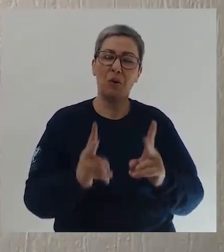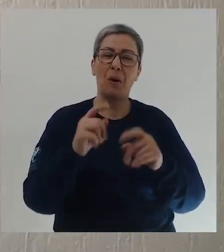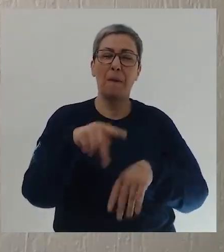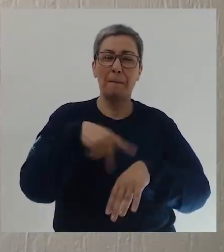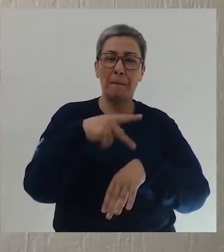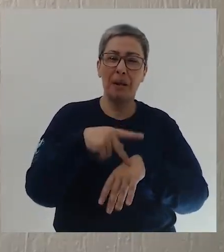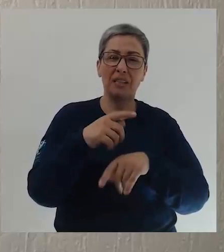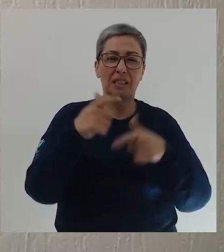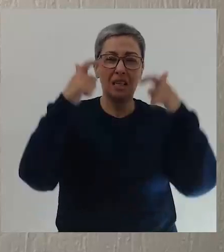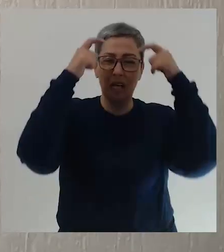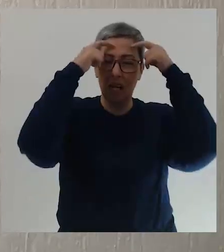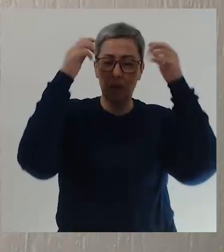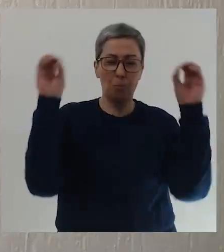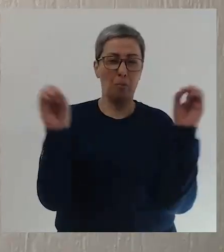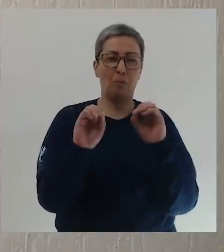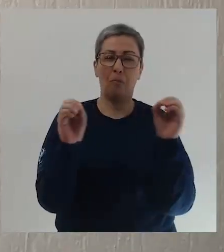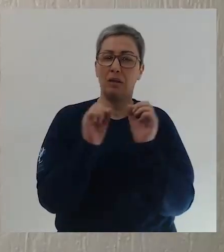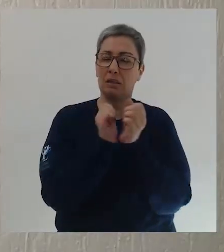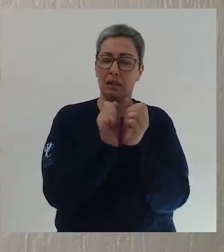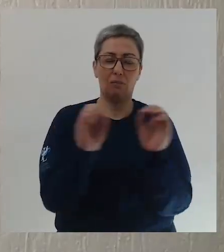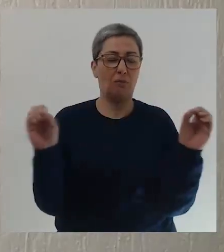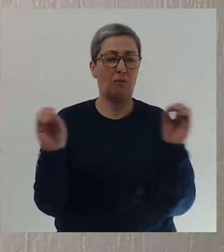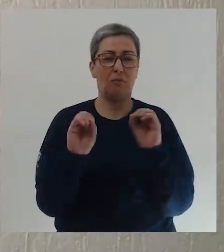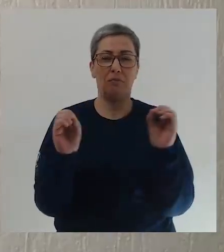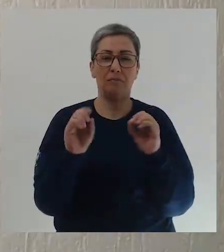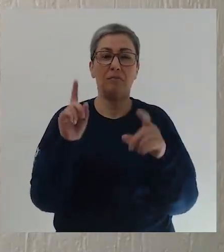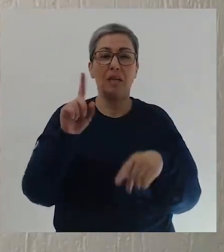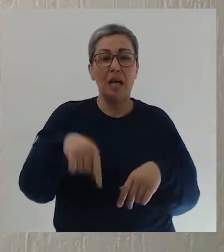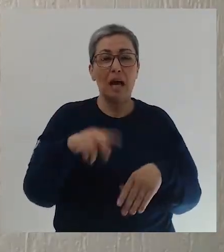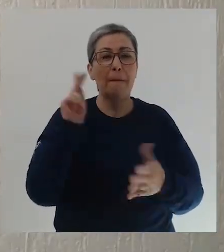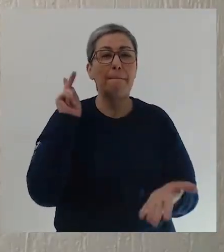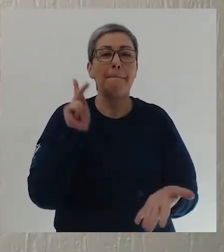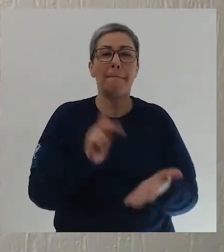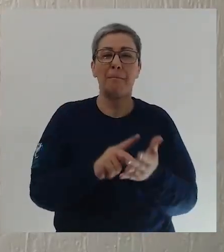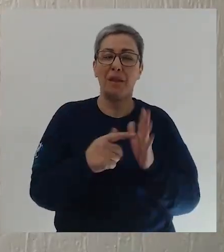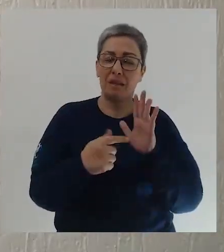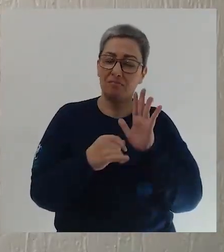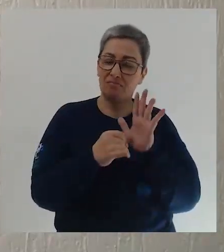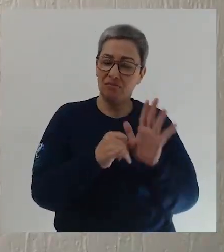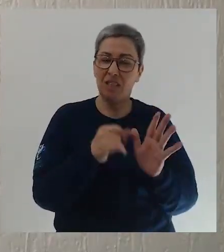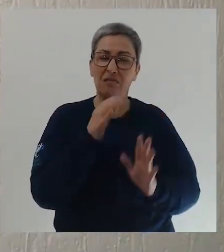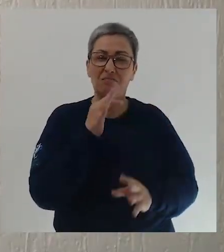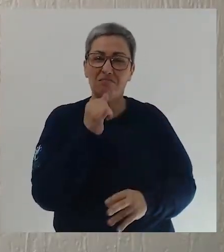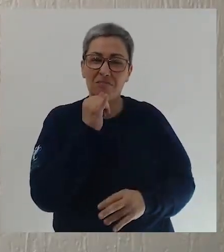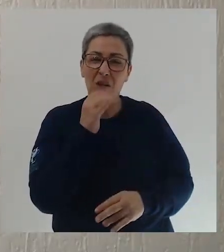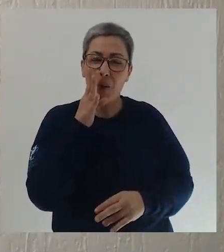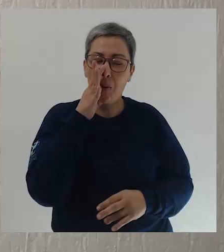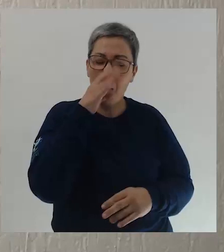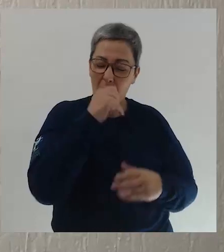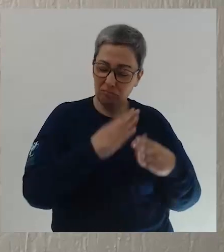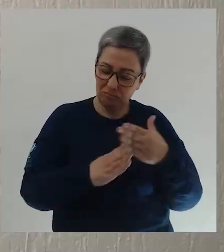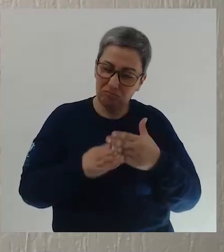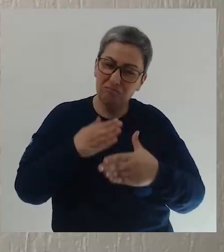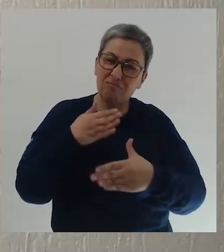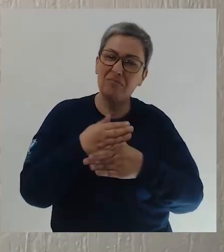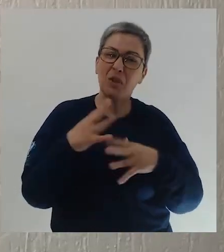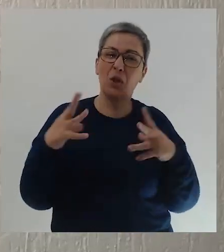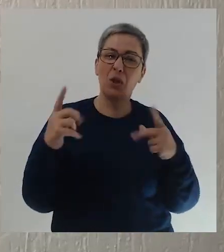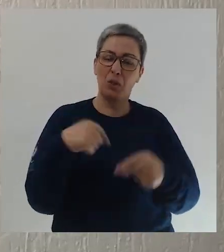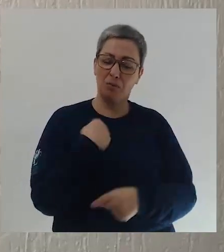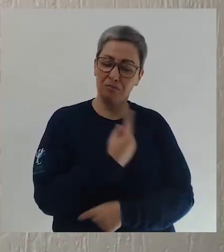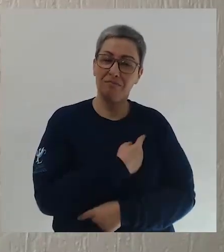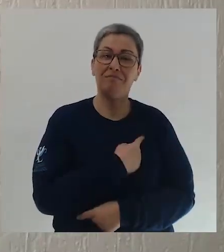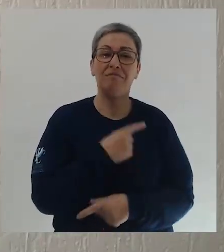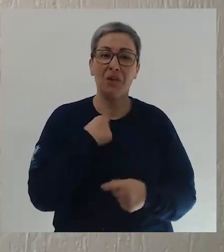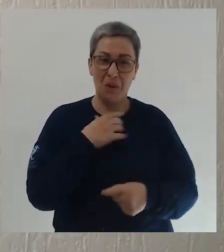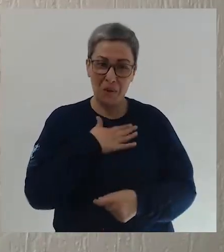luta por um país sem reis e sem escravos. Ele é um verdadeiro exemplo de resistência e superação para todos e